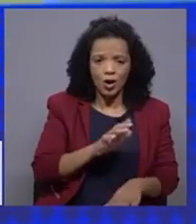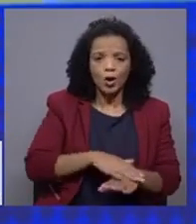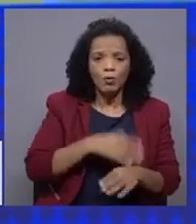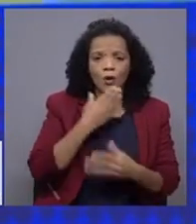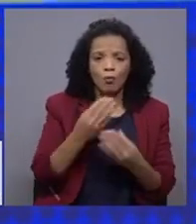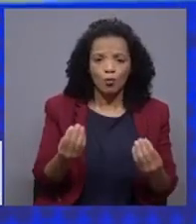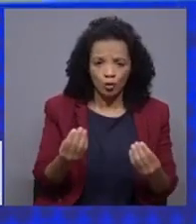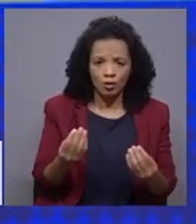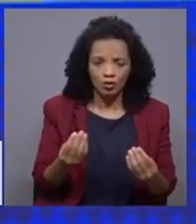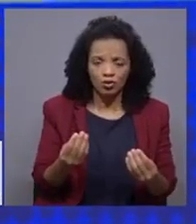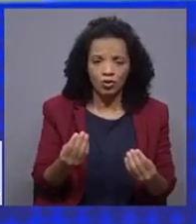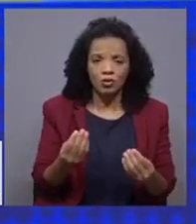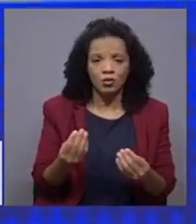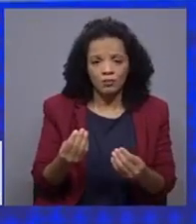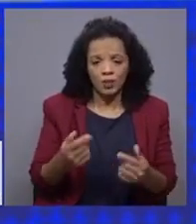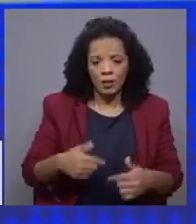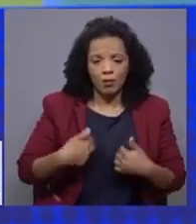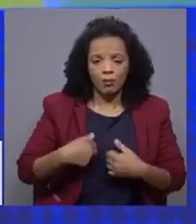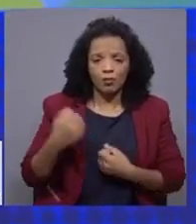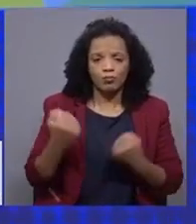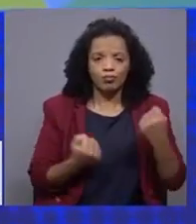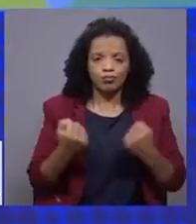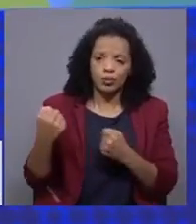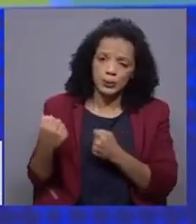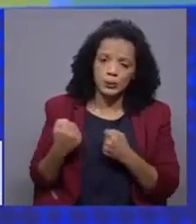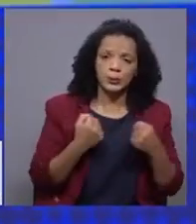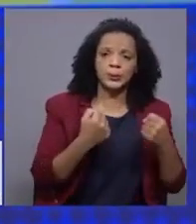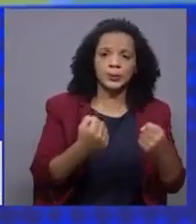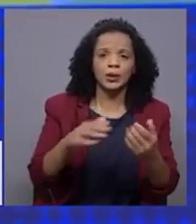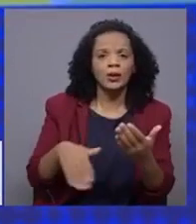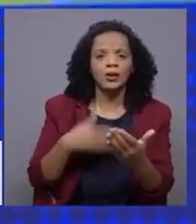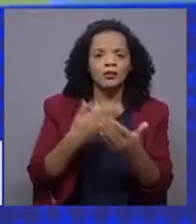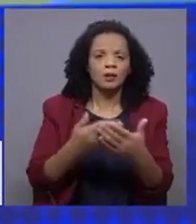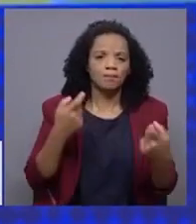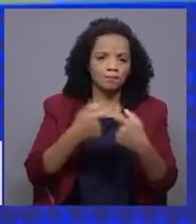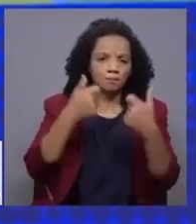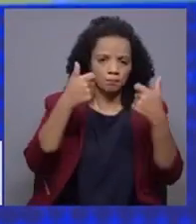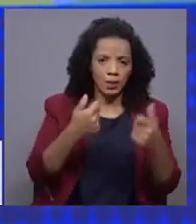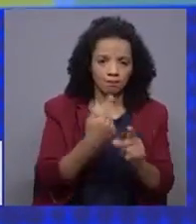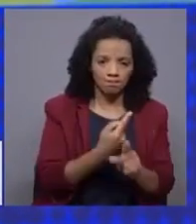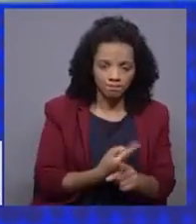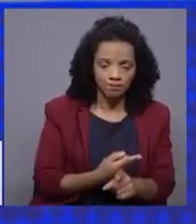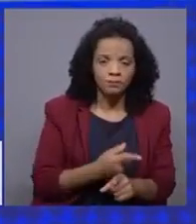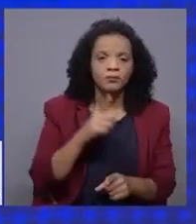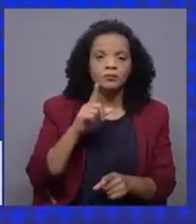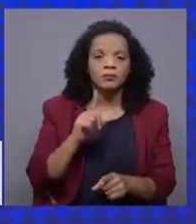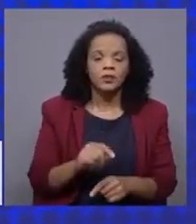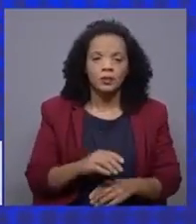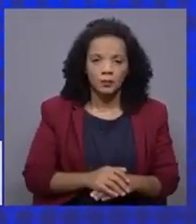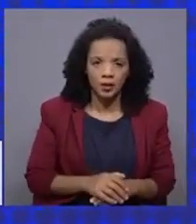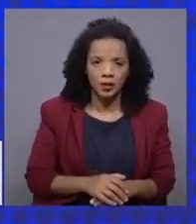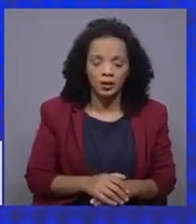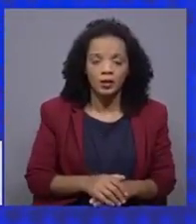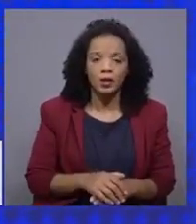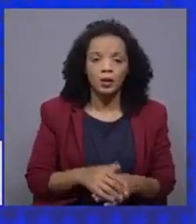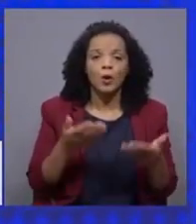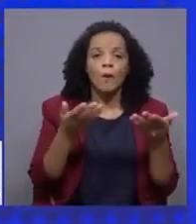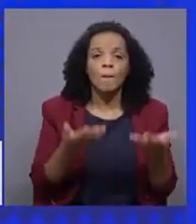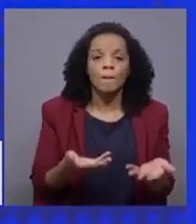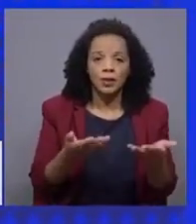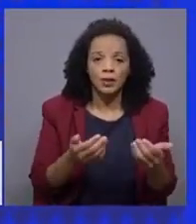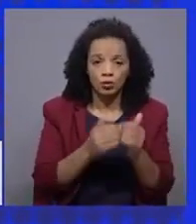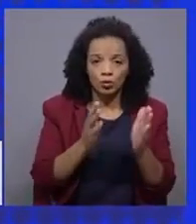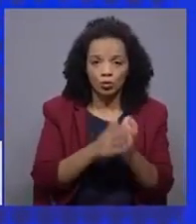acabam por recorrer ao seu transporte próprio, e tornar mais eficiente a utilização desses recursos e libertando também assim o peso que têm